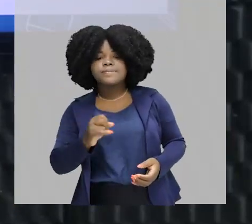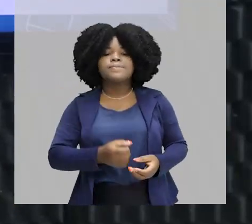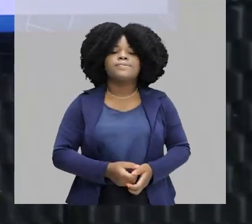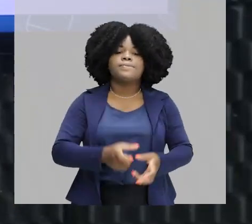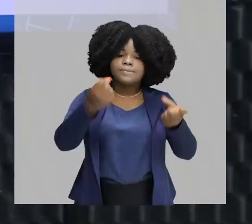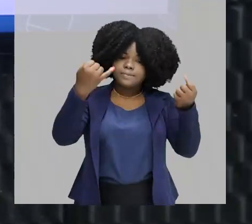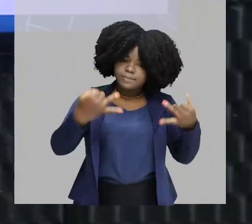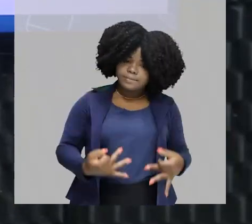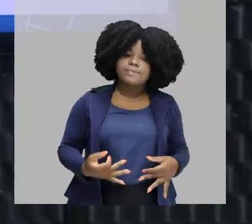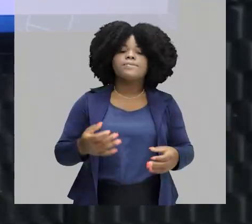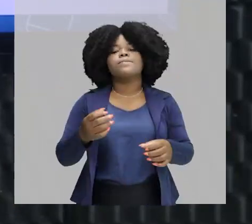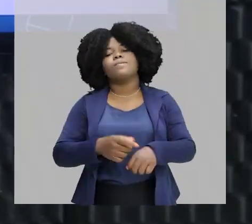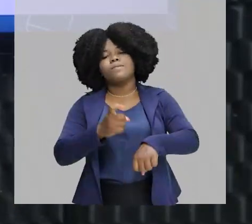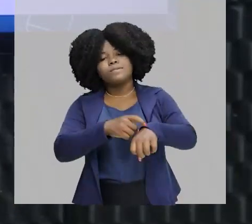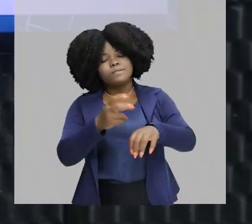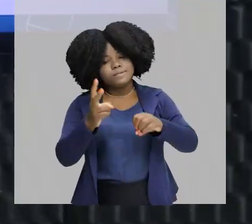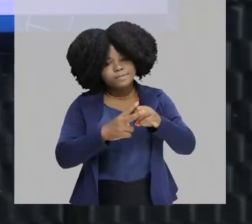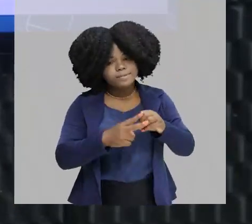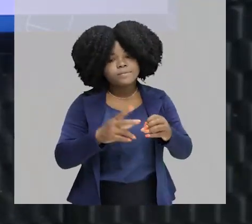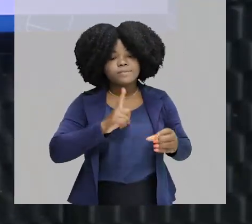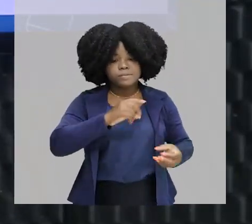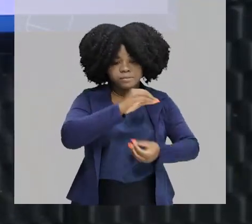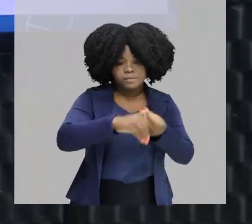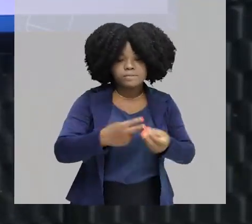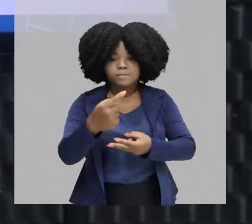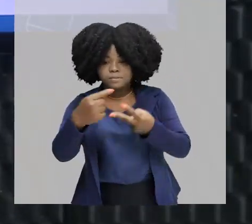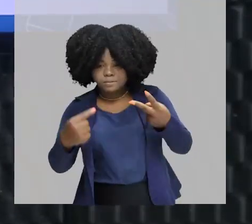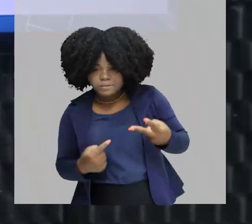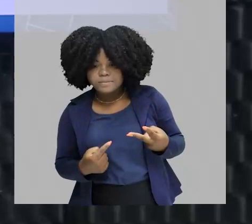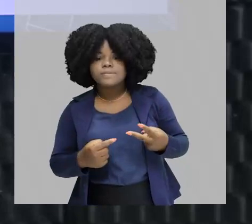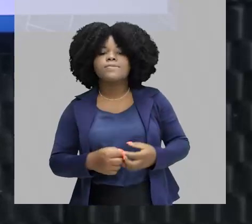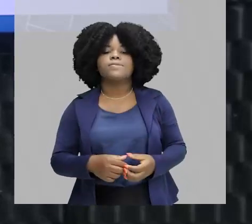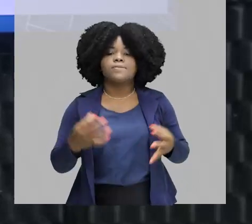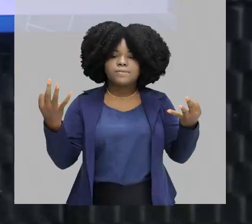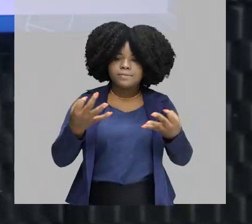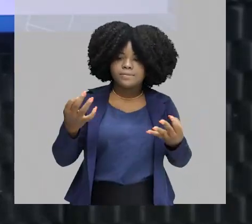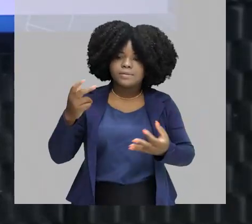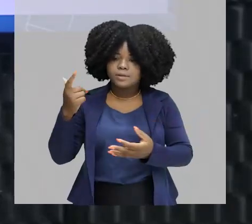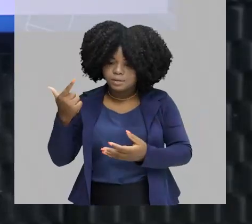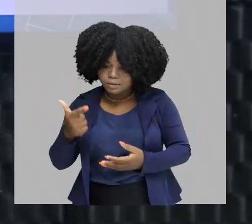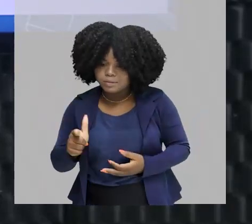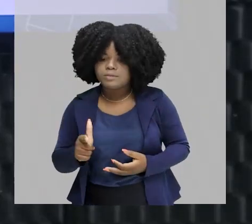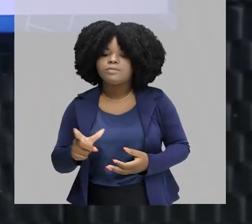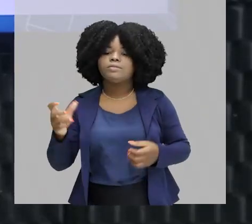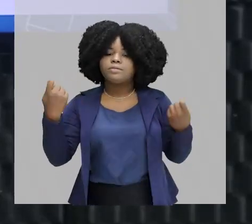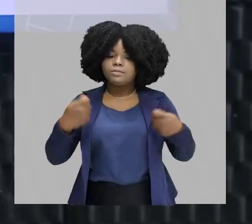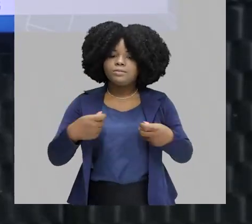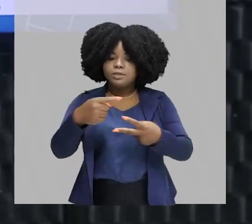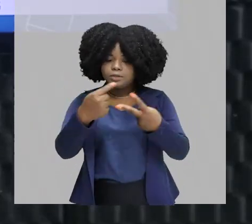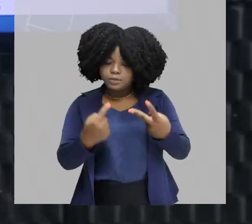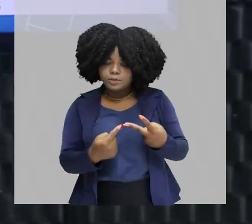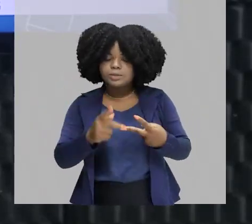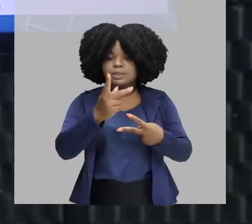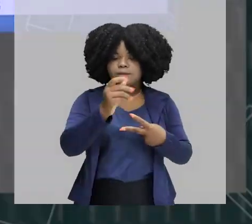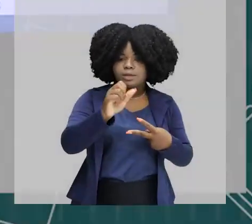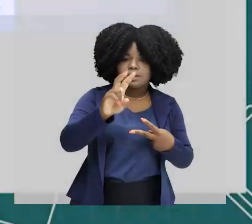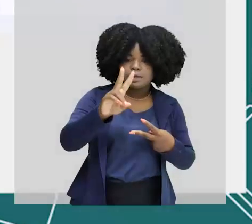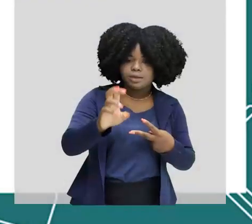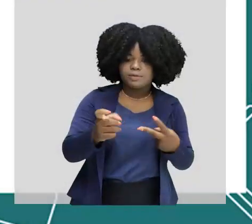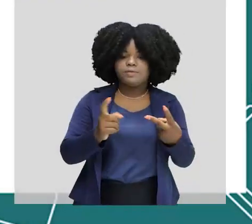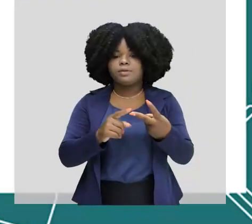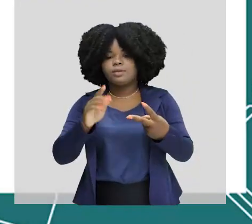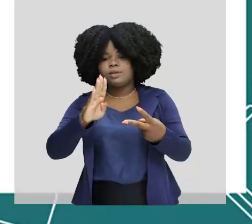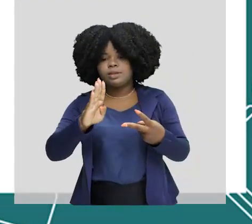tempo verbal que mistura as 2 coisas, que é o caso do perfeito contínuo, nós precisamos dos 2 elementos, tá bom? Então, para a